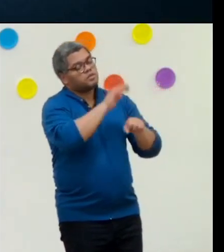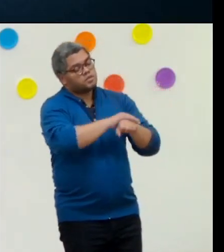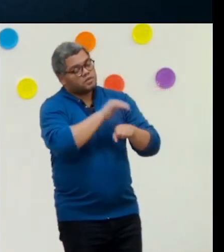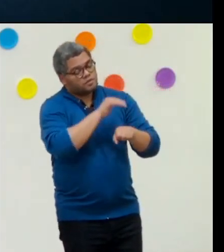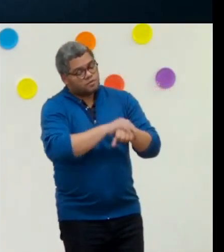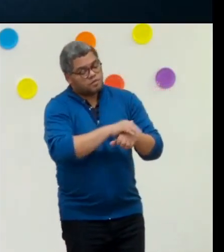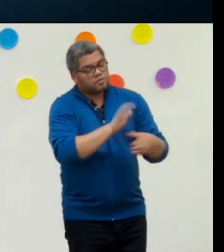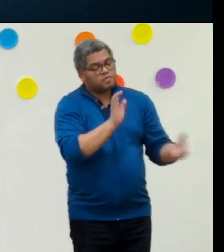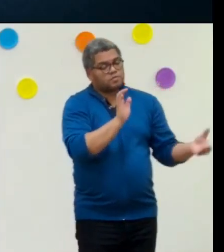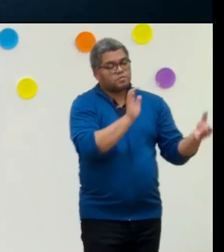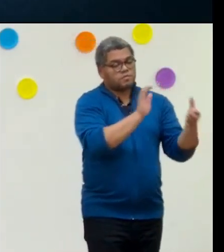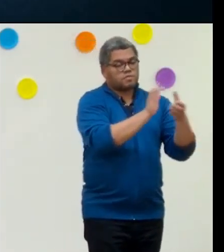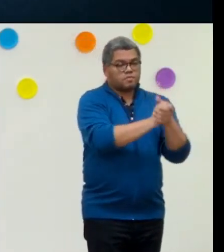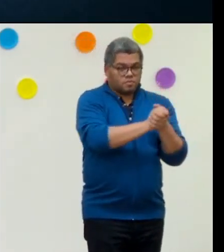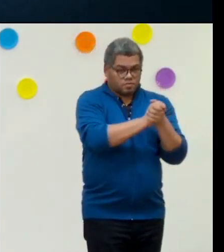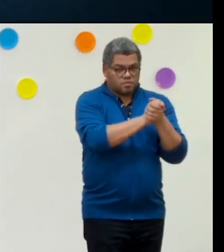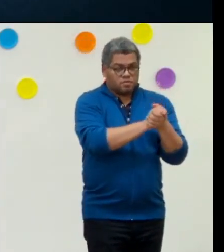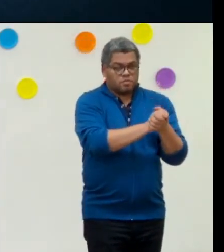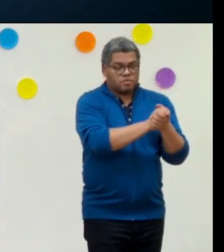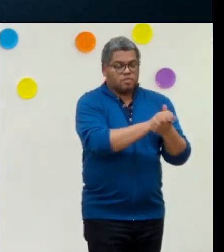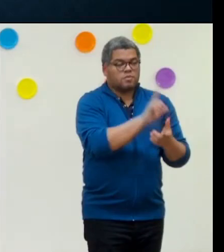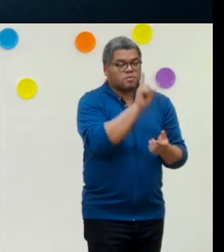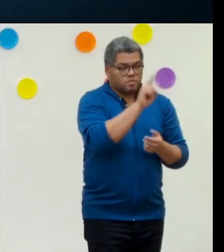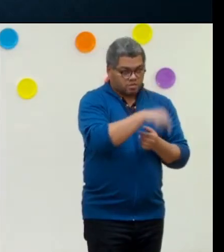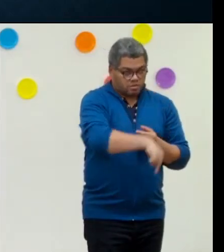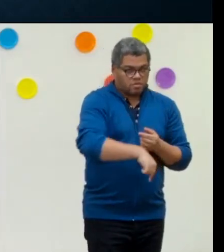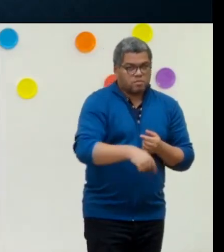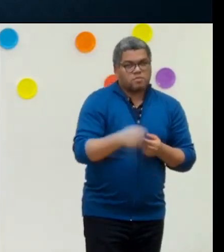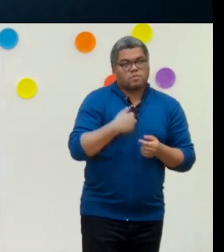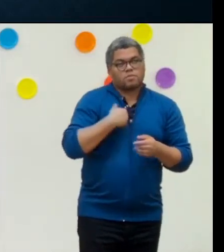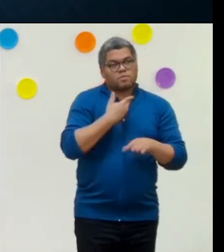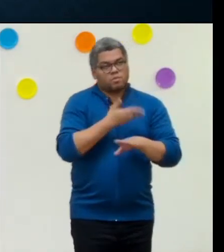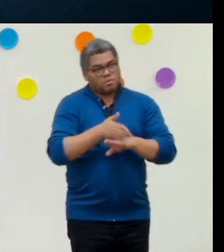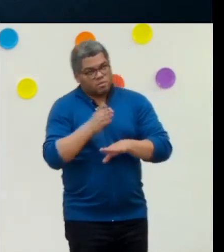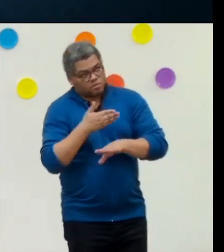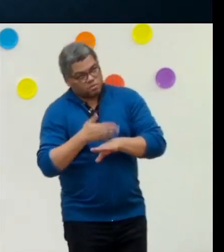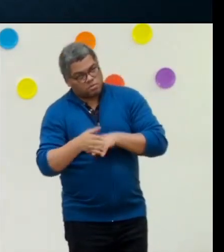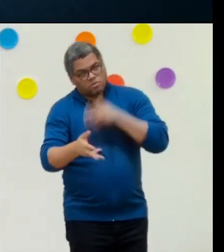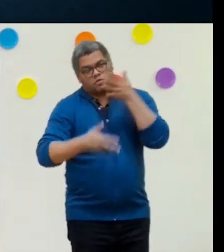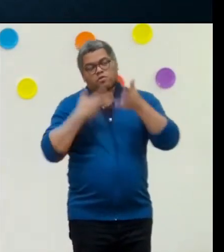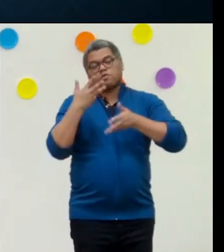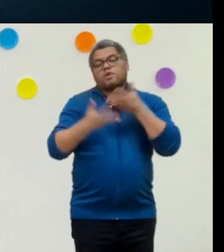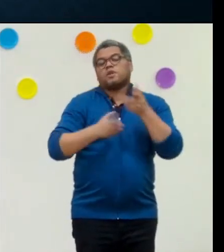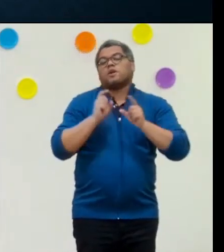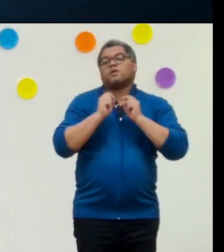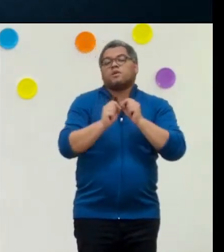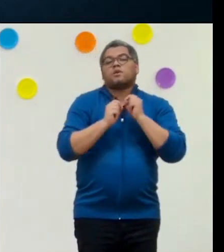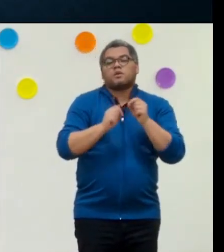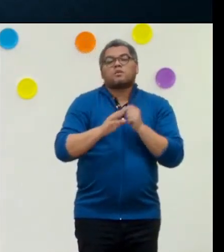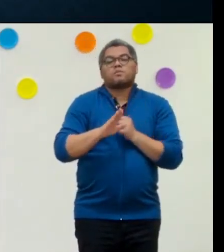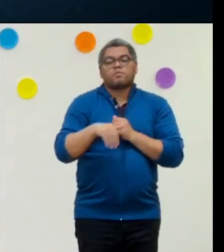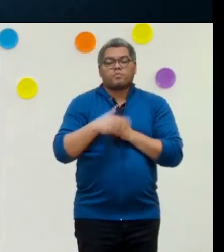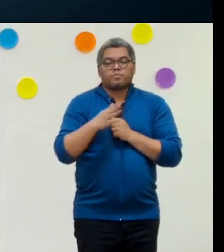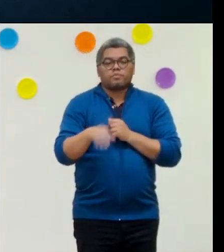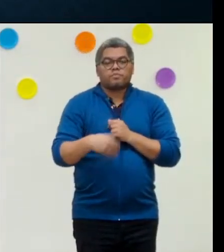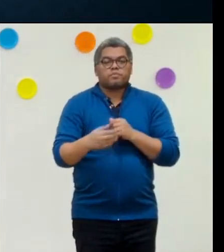Monogamia é o ponto aqui. E eu costumo dizer também, quando falo de casamento, quando vem um casal procurar ajuda,